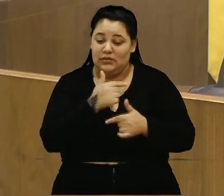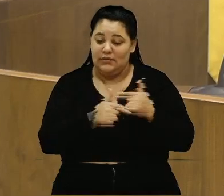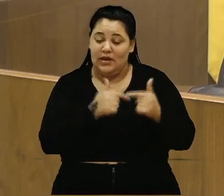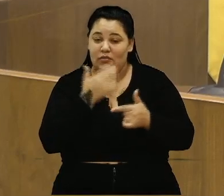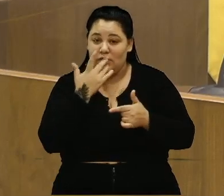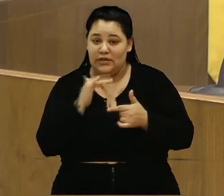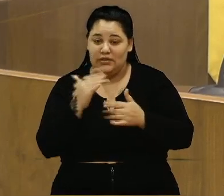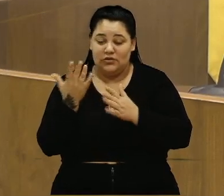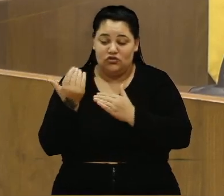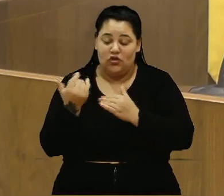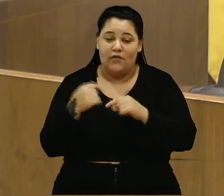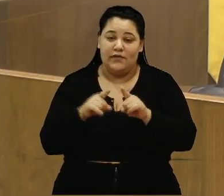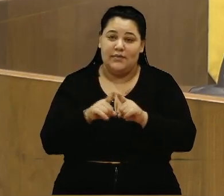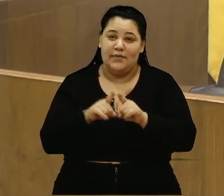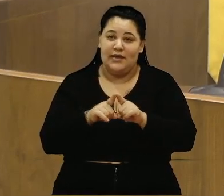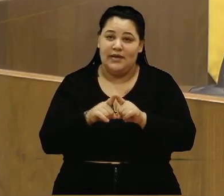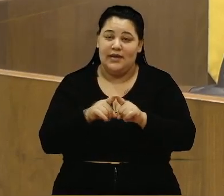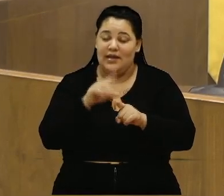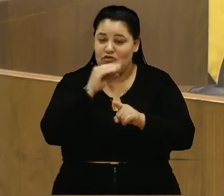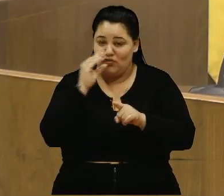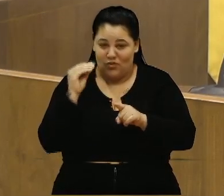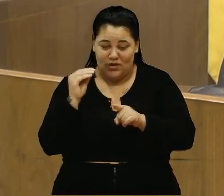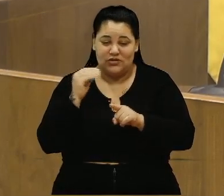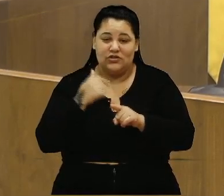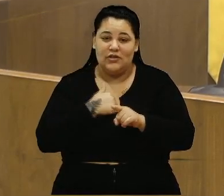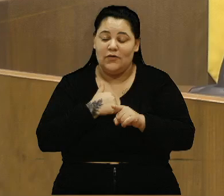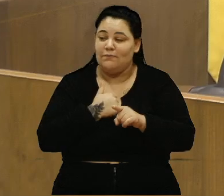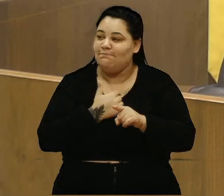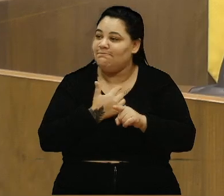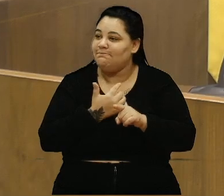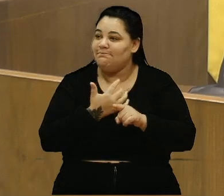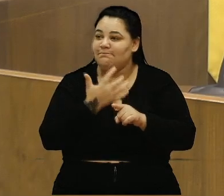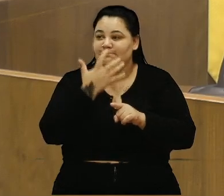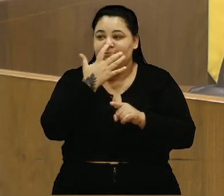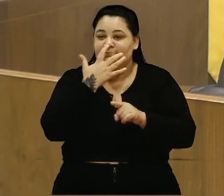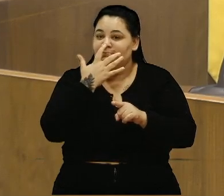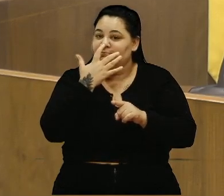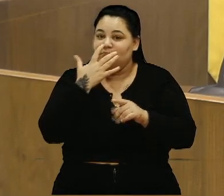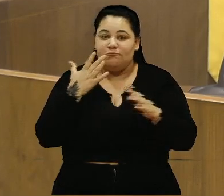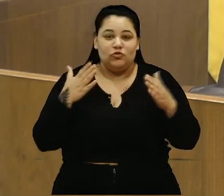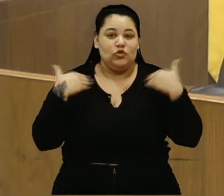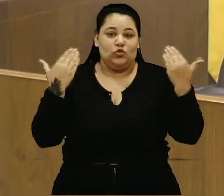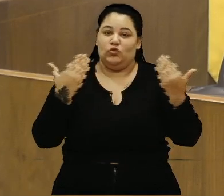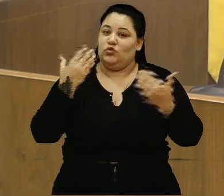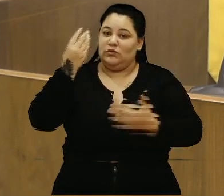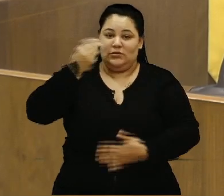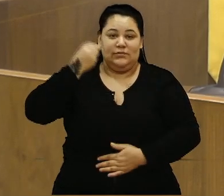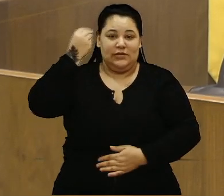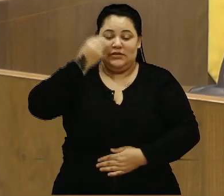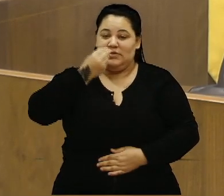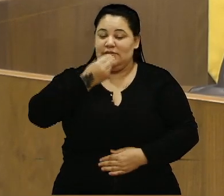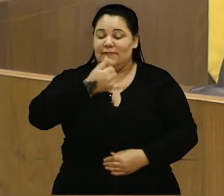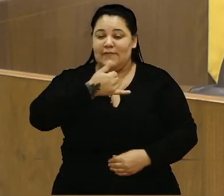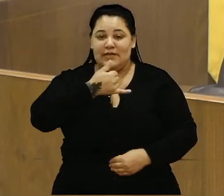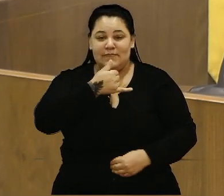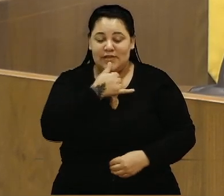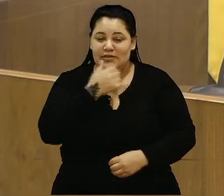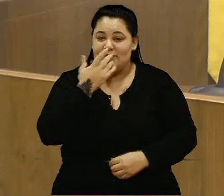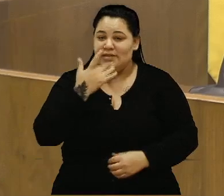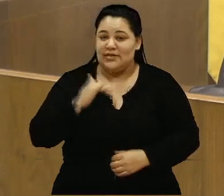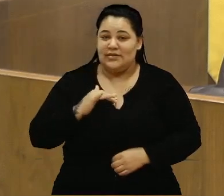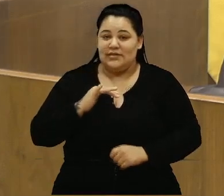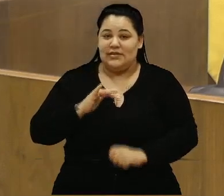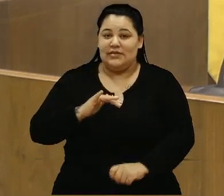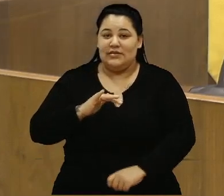e adolescente, fiquei estarrecida com as experiências que, infelizmente, aquelas crianças já haviam